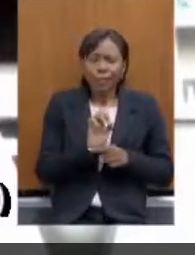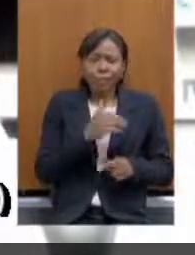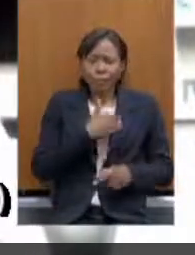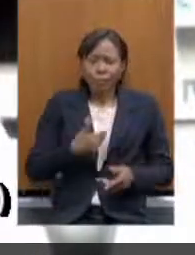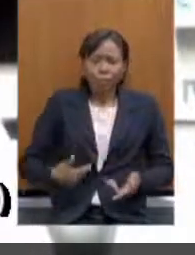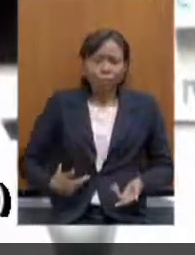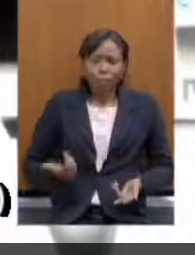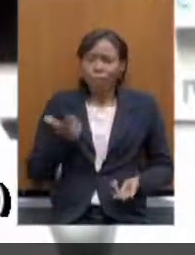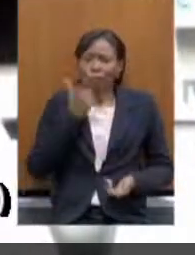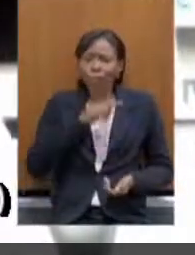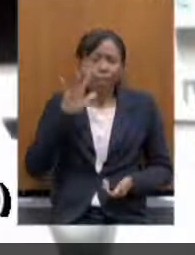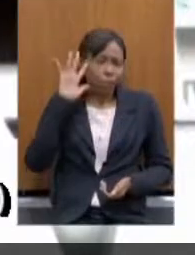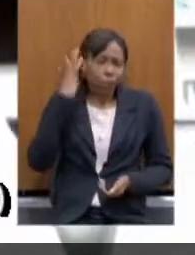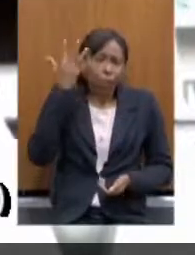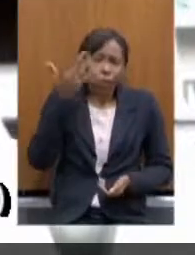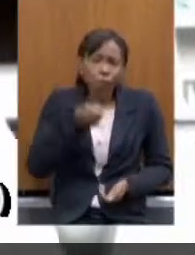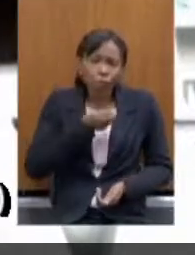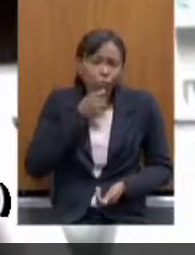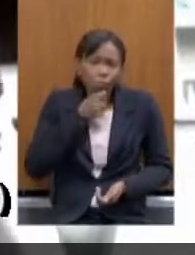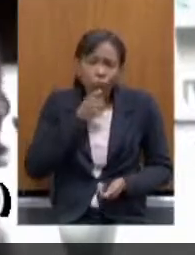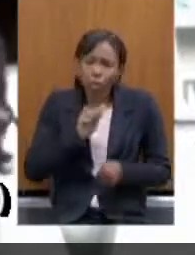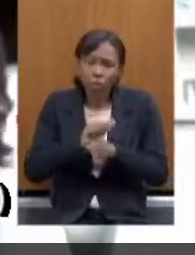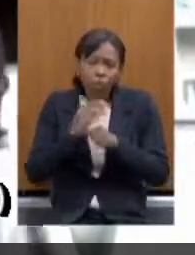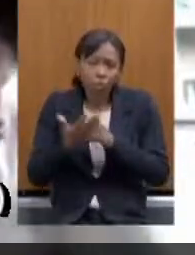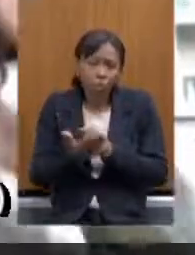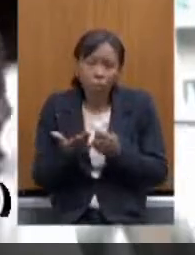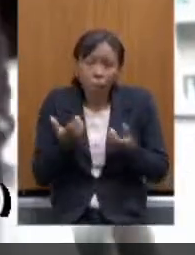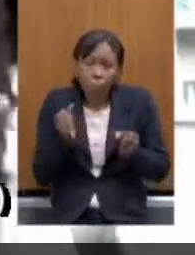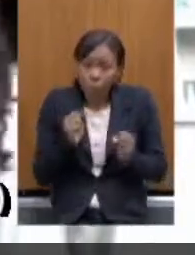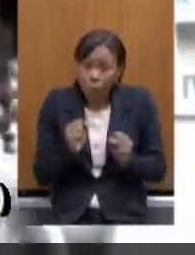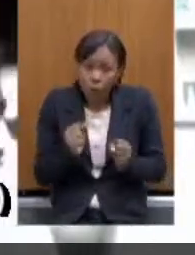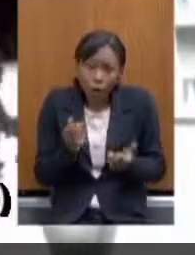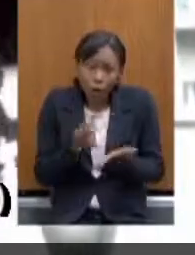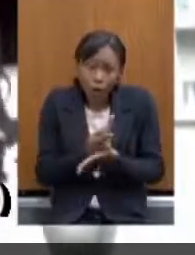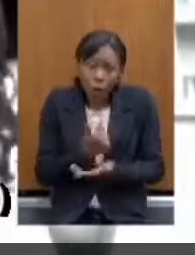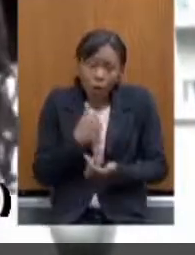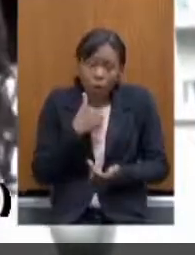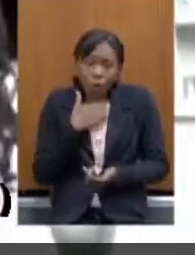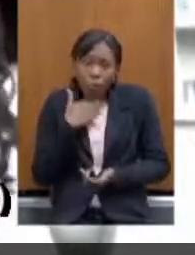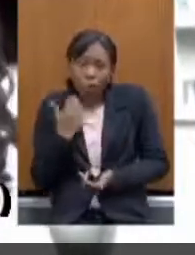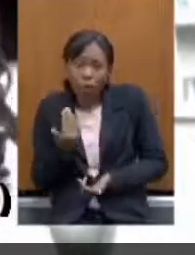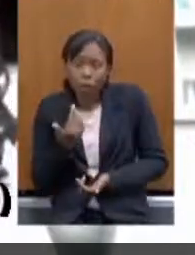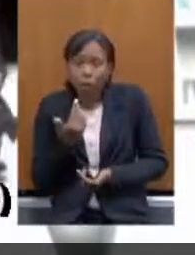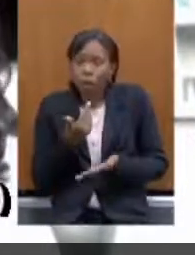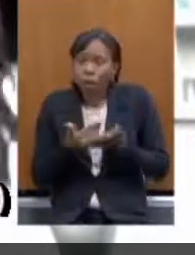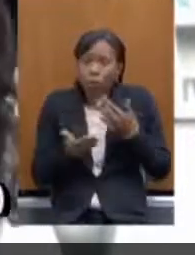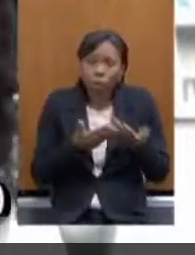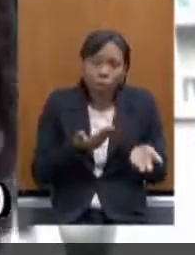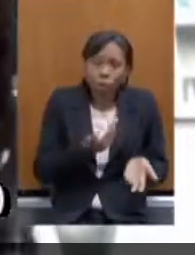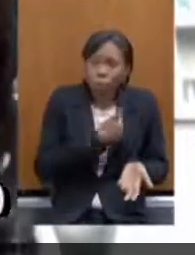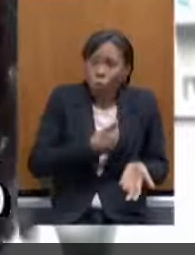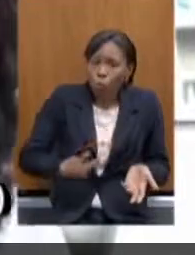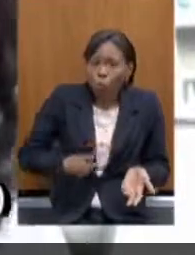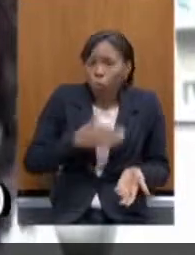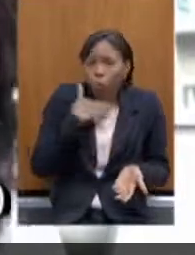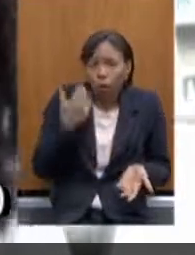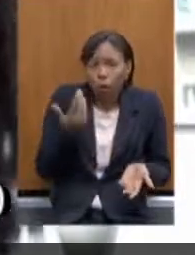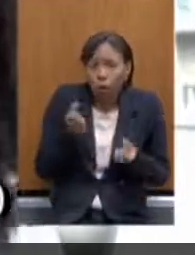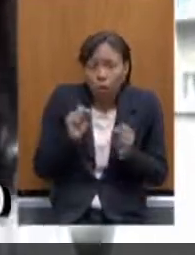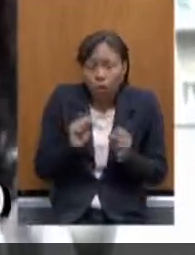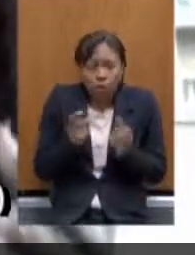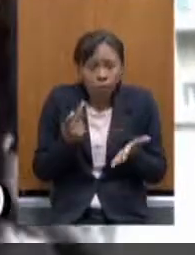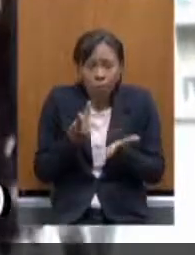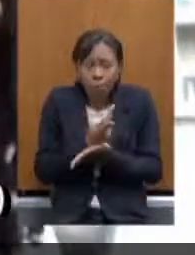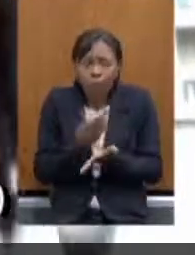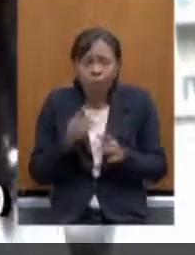da gravidade pode matar ela tá o governador e matar qualquer outro servidor não é o momento tá